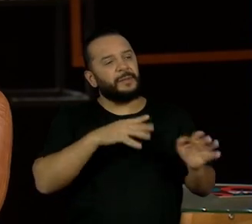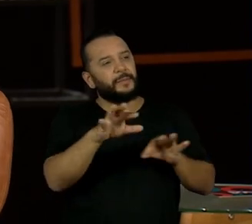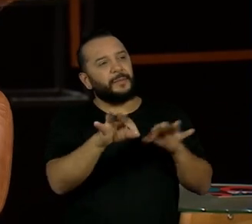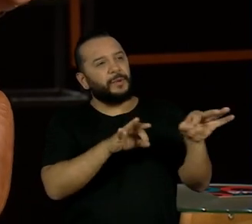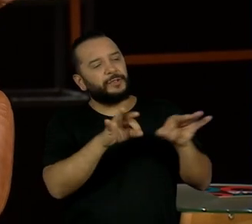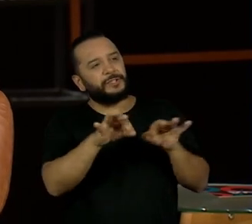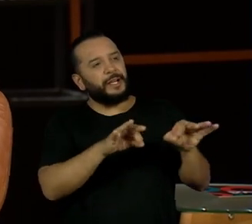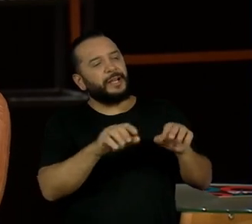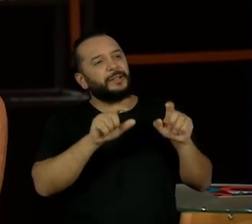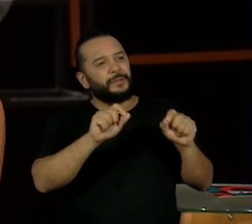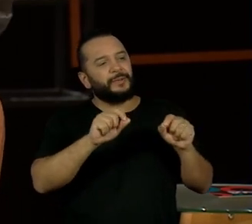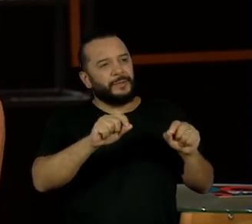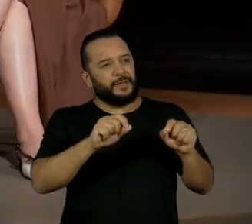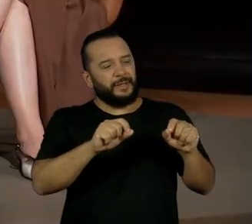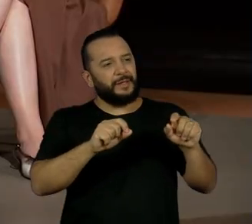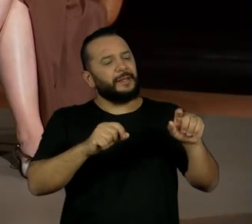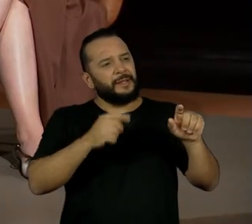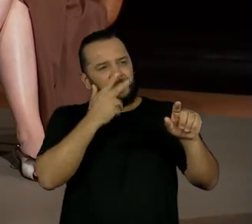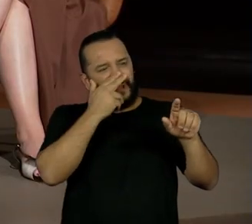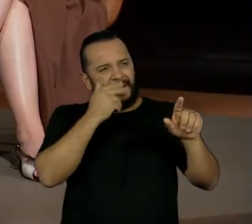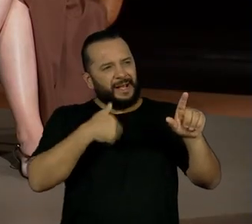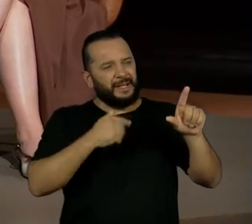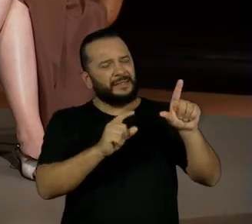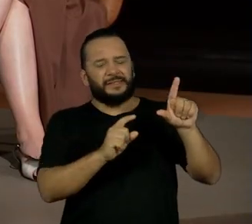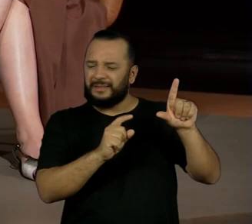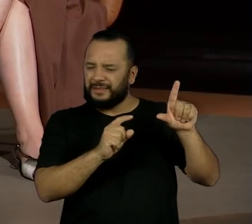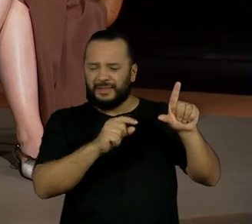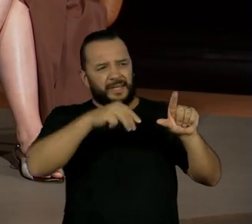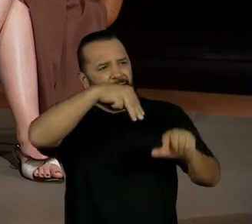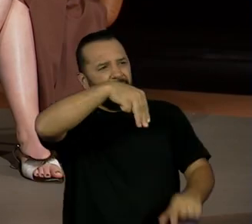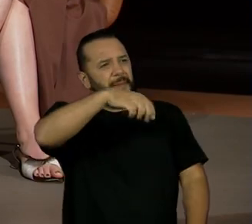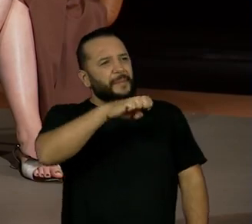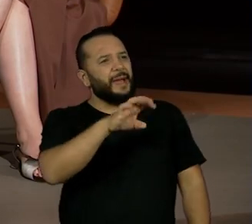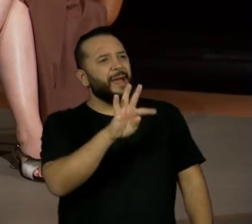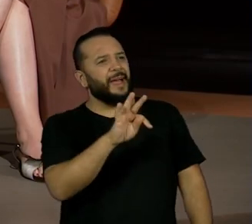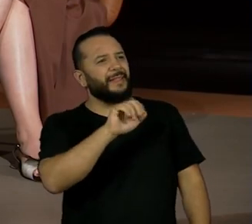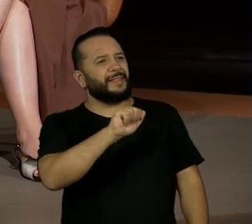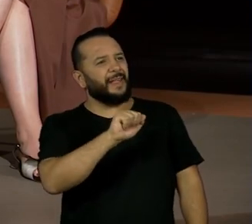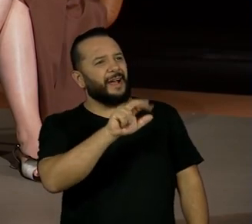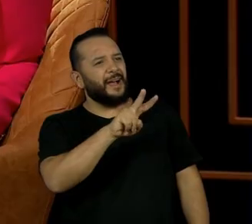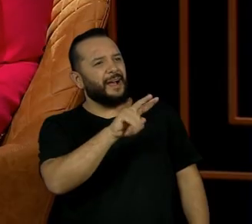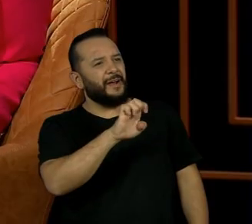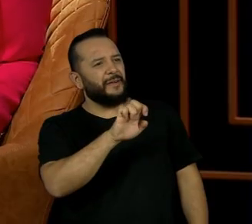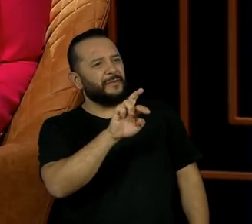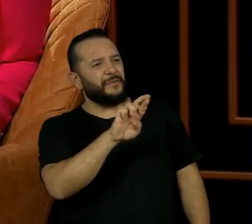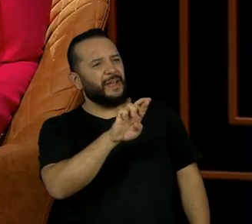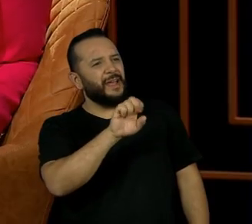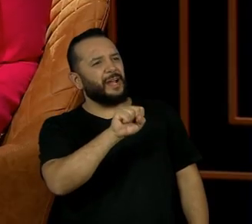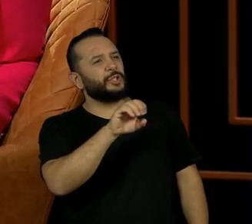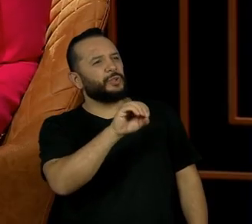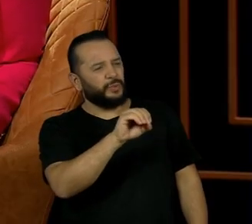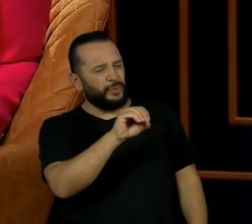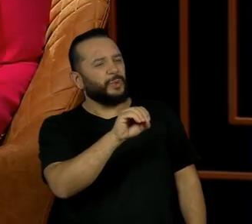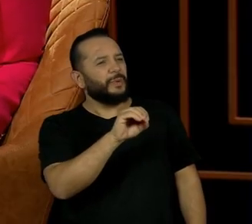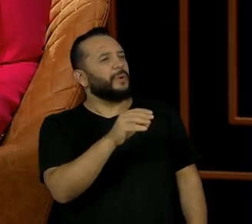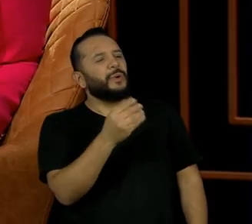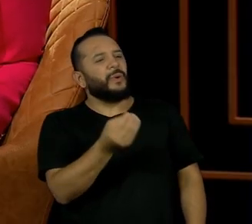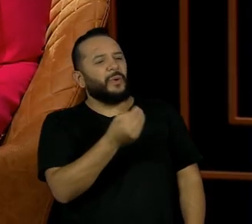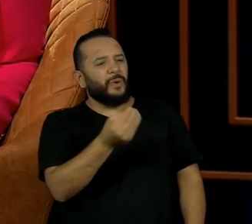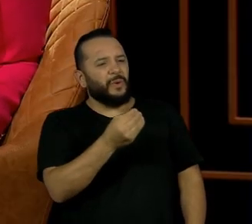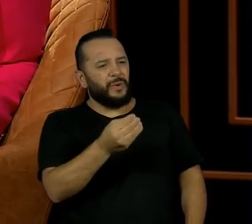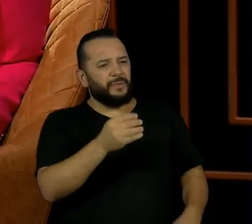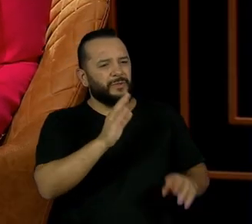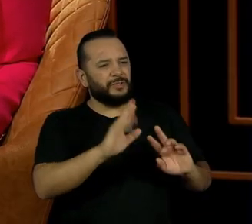tudo que fala de meta-hberto todo mundo fica com a cabeça meio confusa Eu também rapidamente o que que é isso eu também fico muito confusa assim